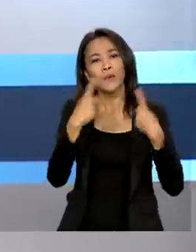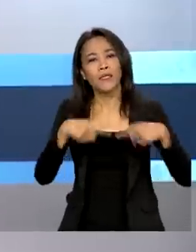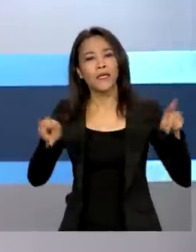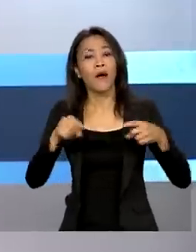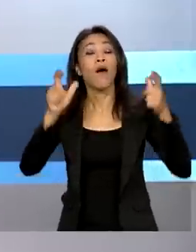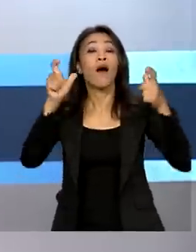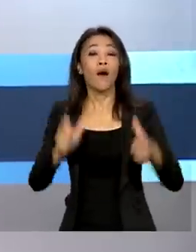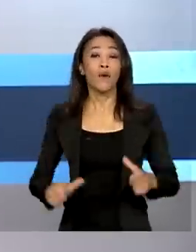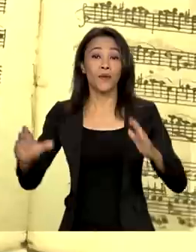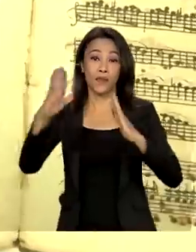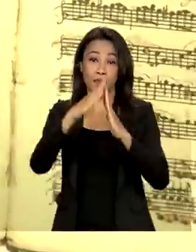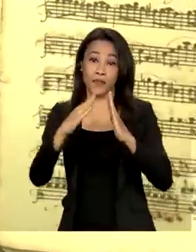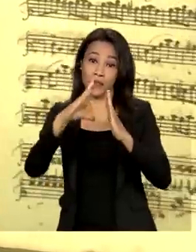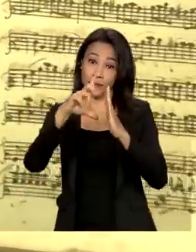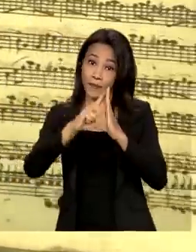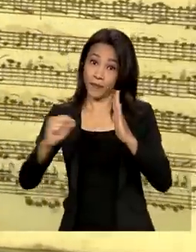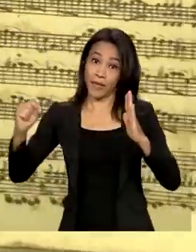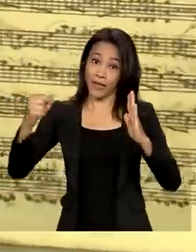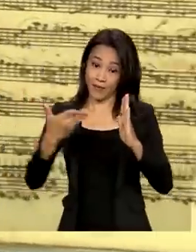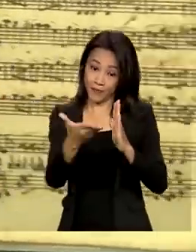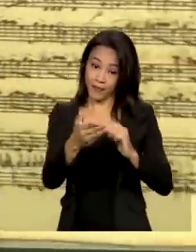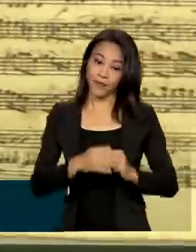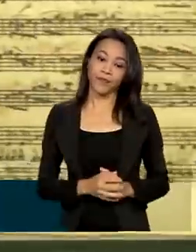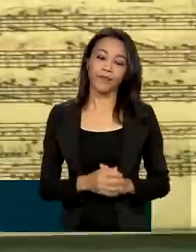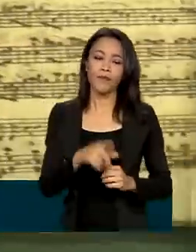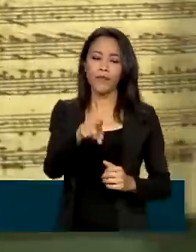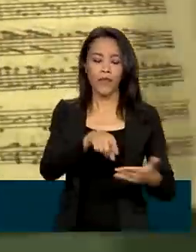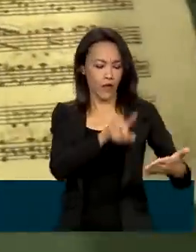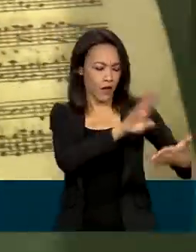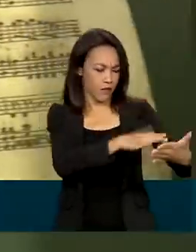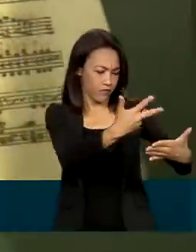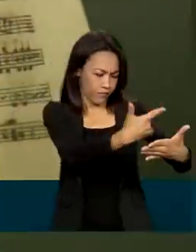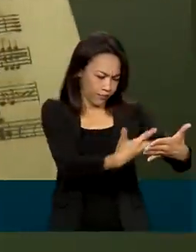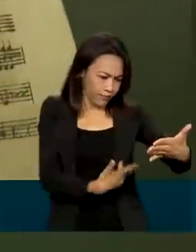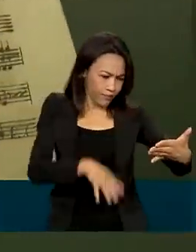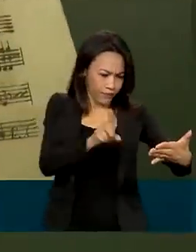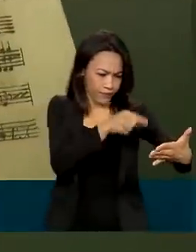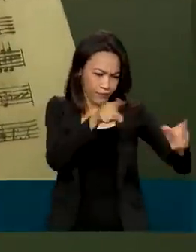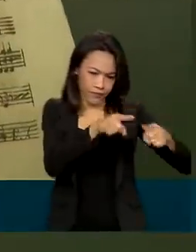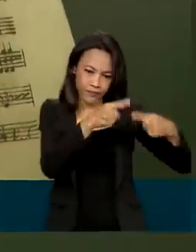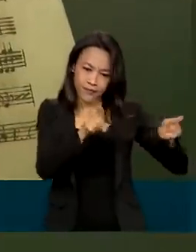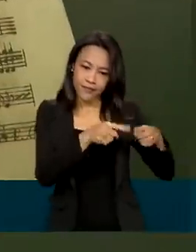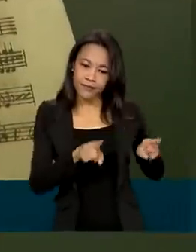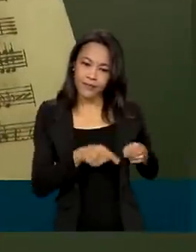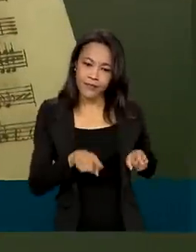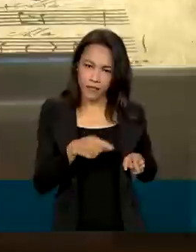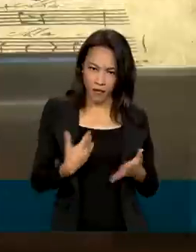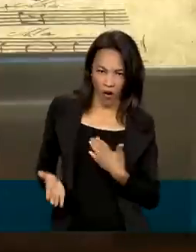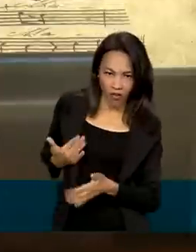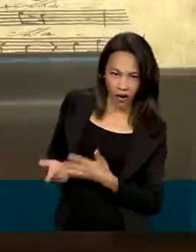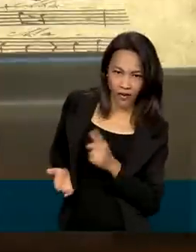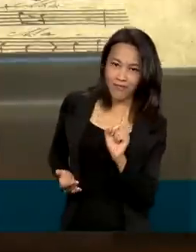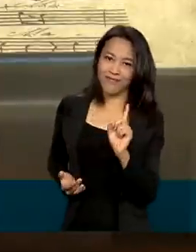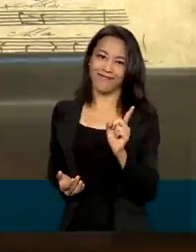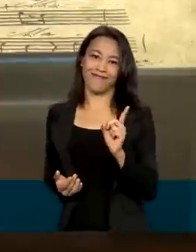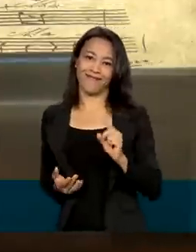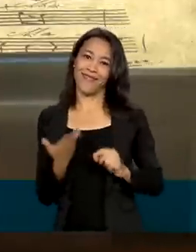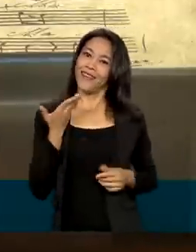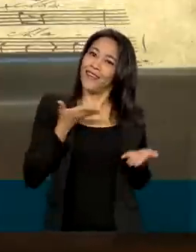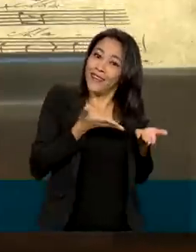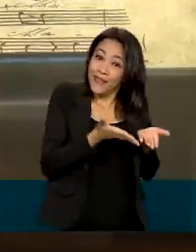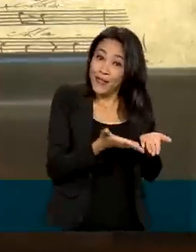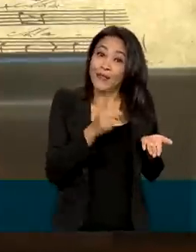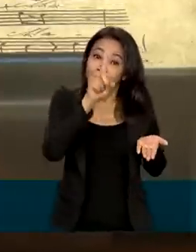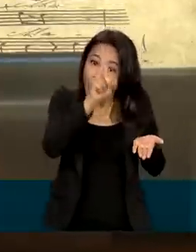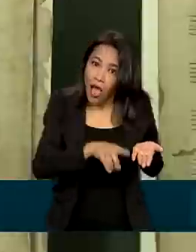Brasília nesta pauta musical não estão as notas pausas e claves de uma partitura qualquer Este é simplesmente